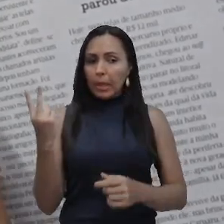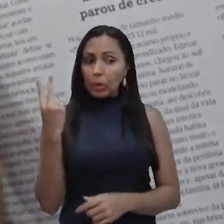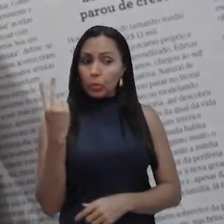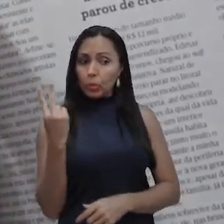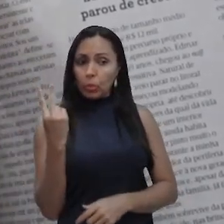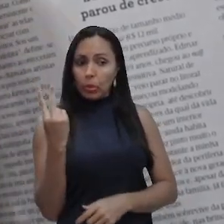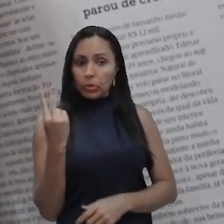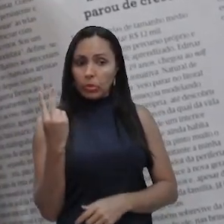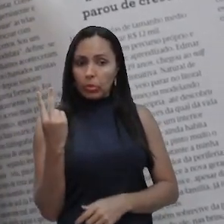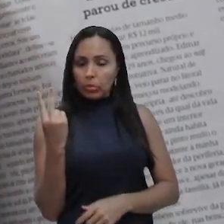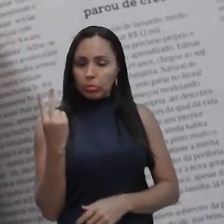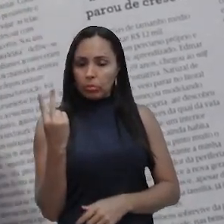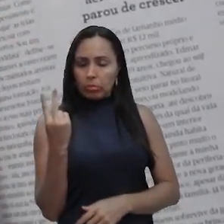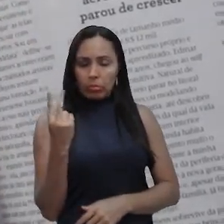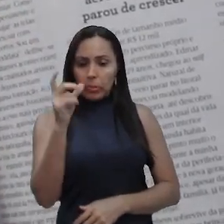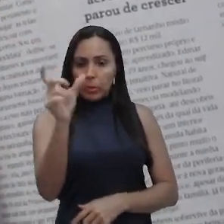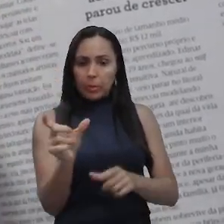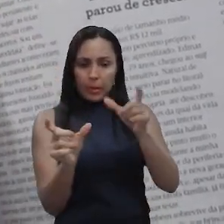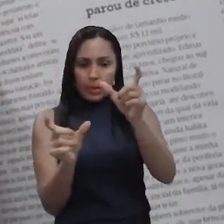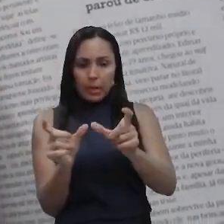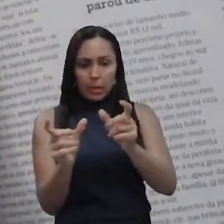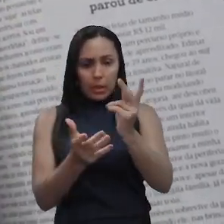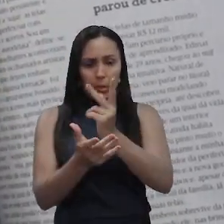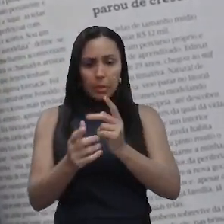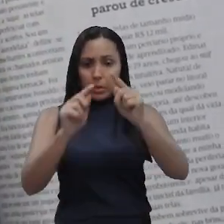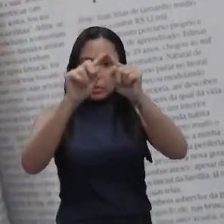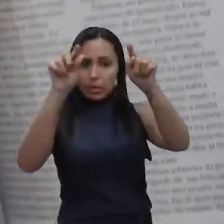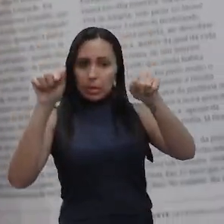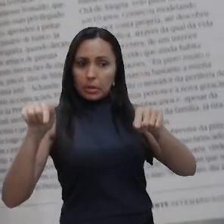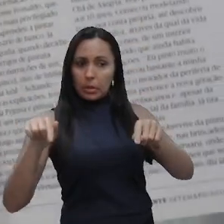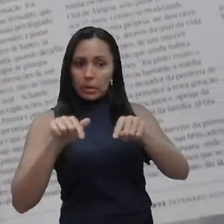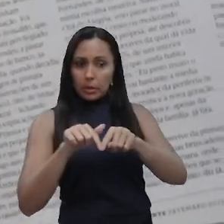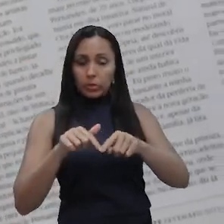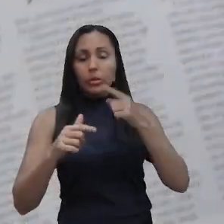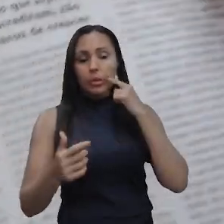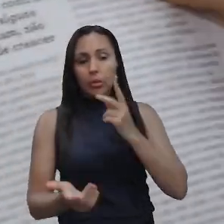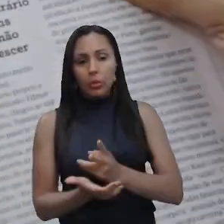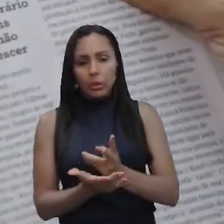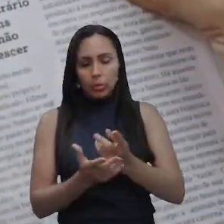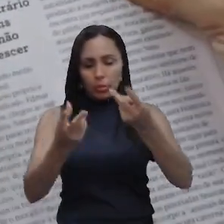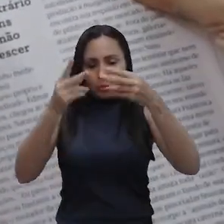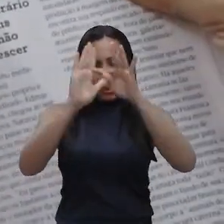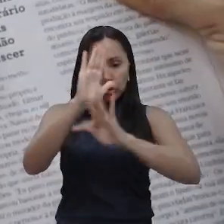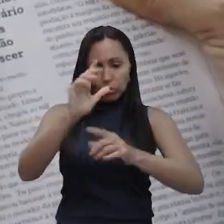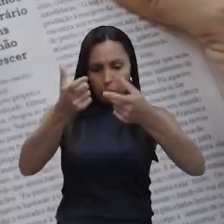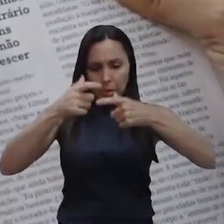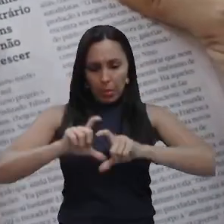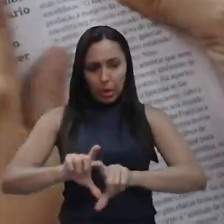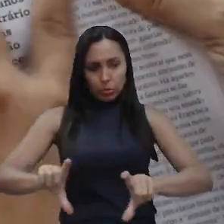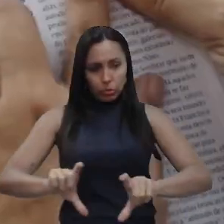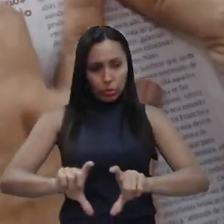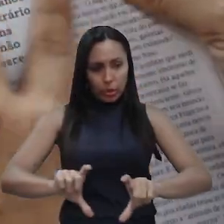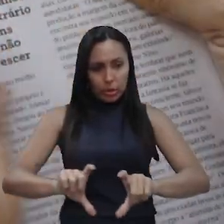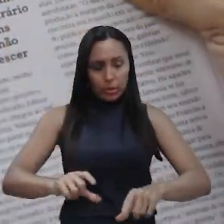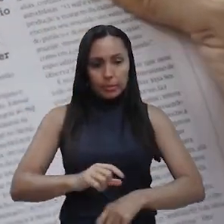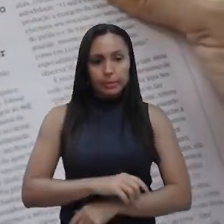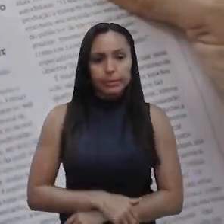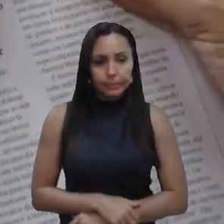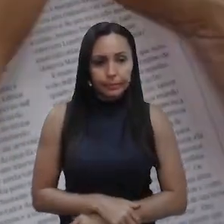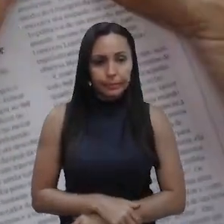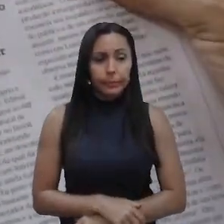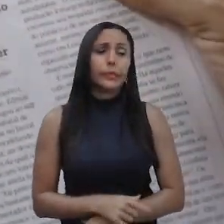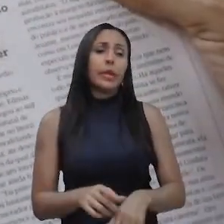Pegou 2 colunas, ó, um grande pedaço, mas a gente continua no texto aqui embaixo. Nessa página a gente consegue ver a mesma